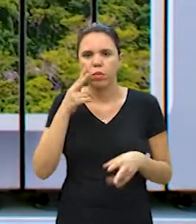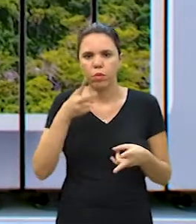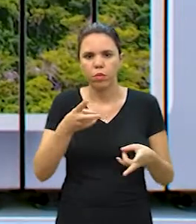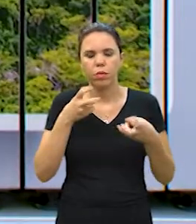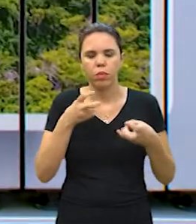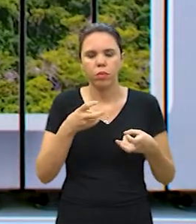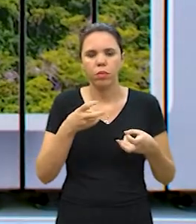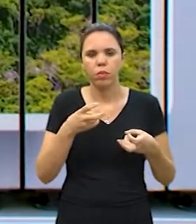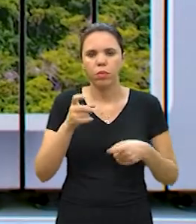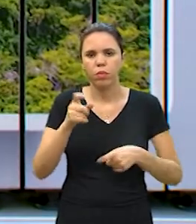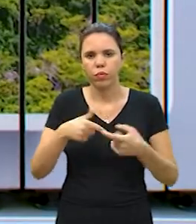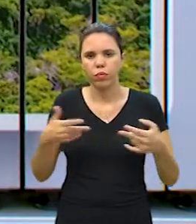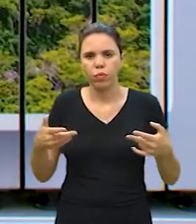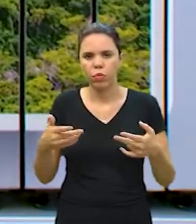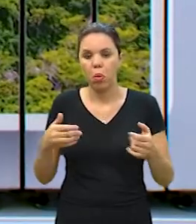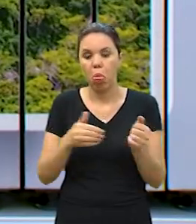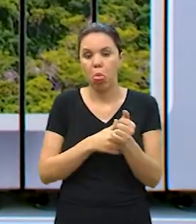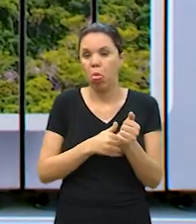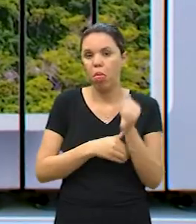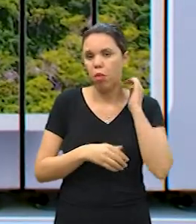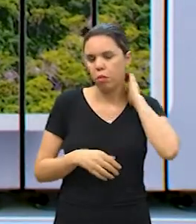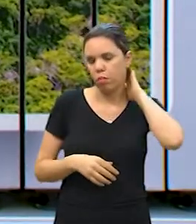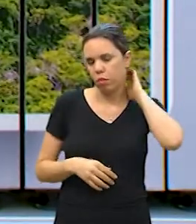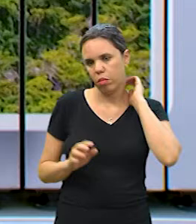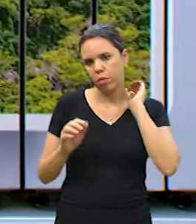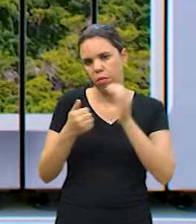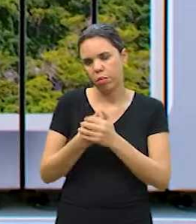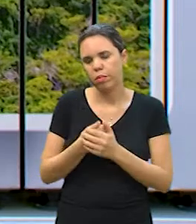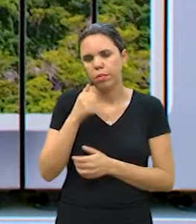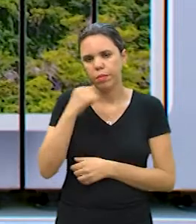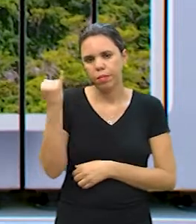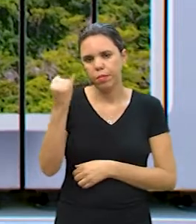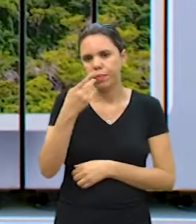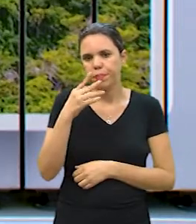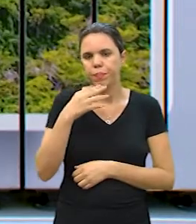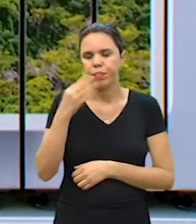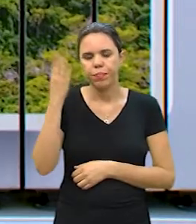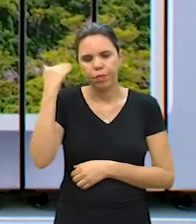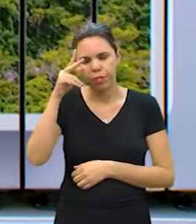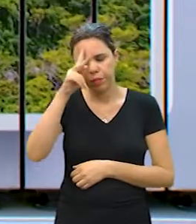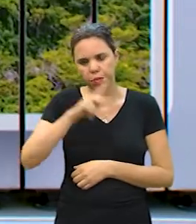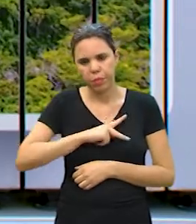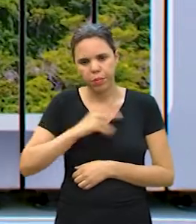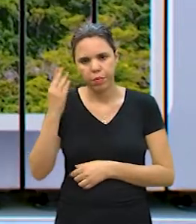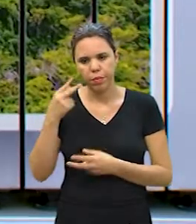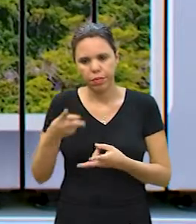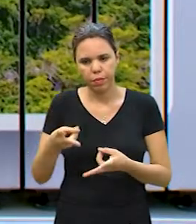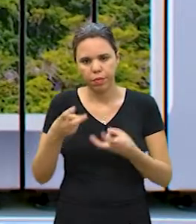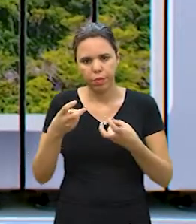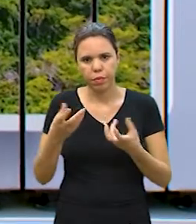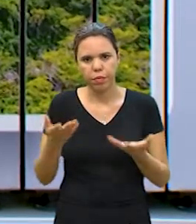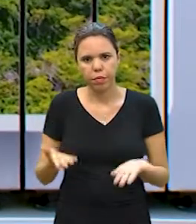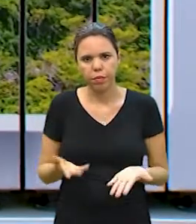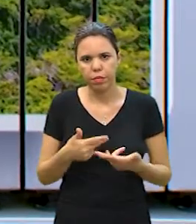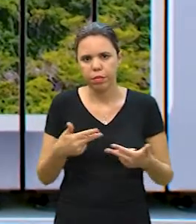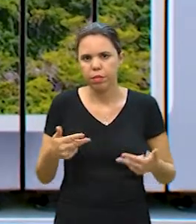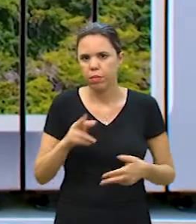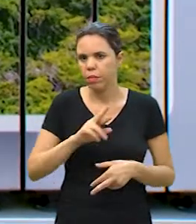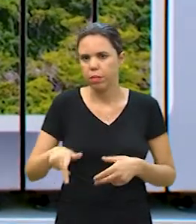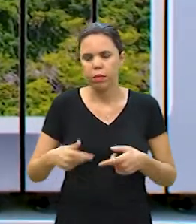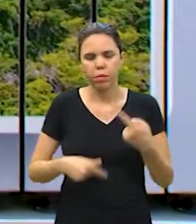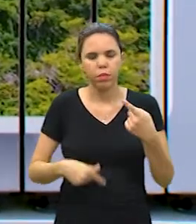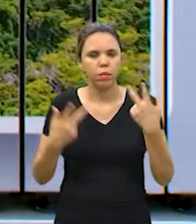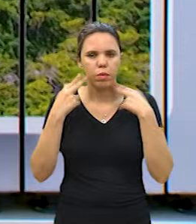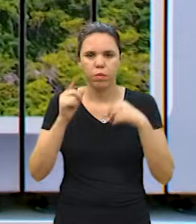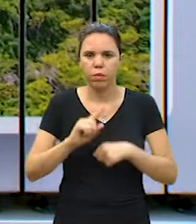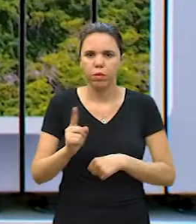é hipersexualizado ou ele é um tabu. Né? Mas é uma questão importante que a mulher tenha o conhecimento do seu corpo, sabe identificar coisas que não são